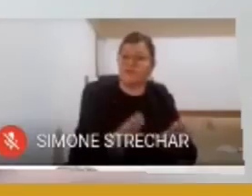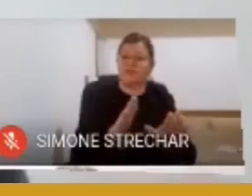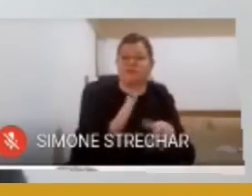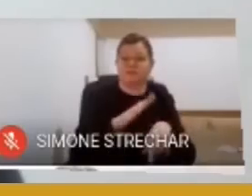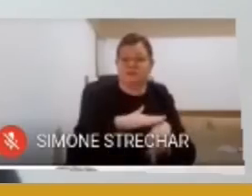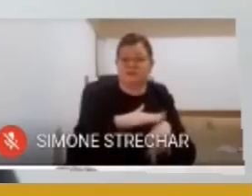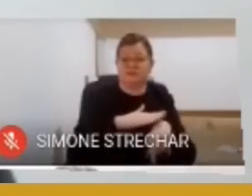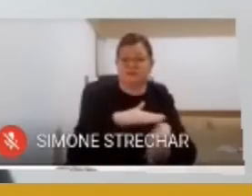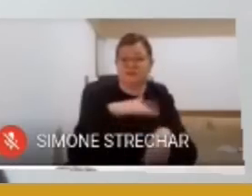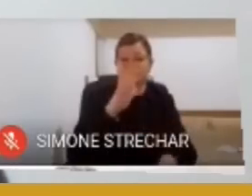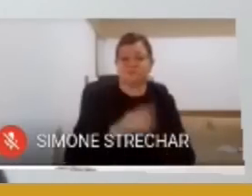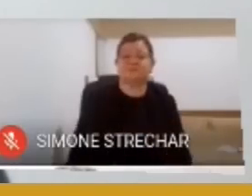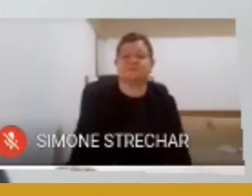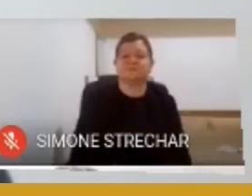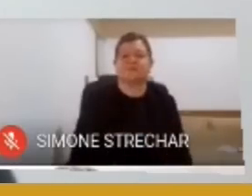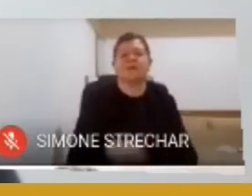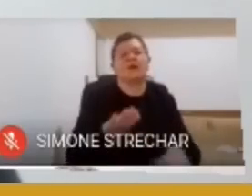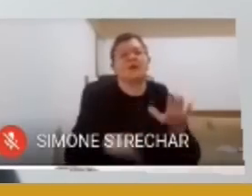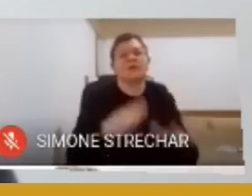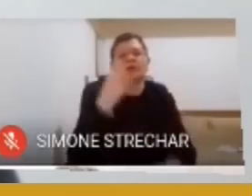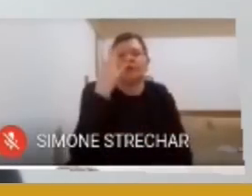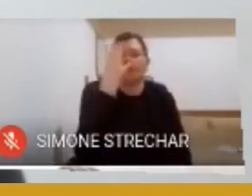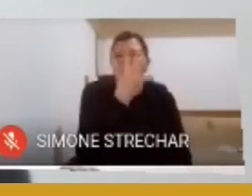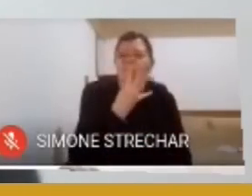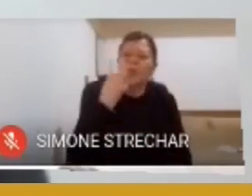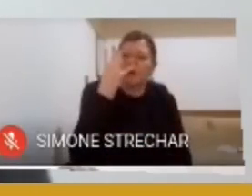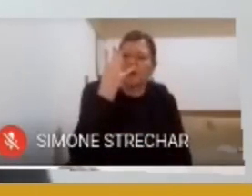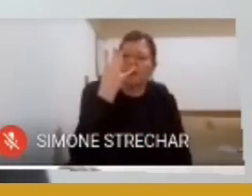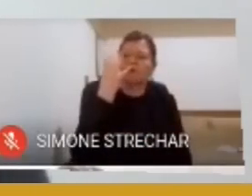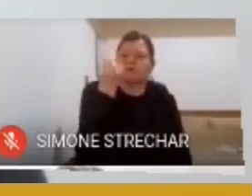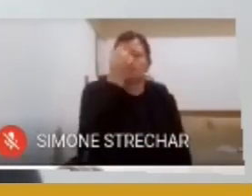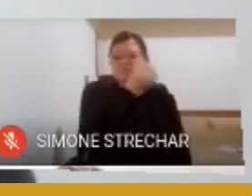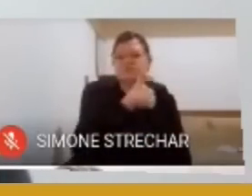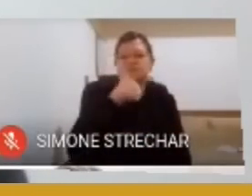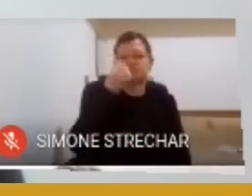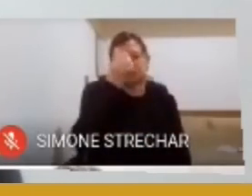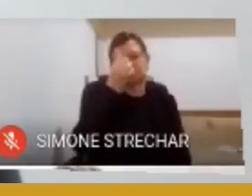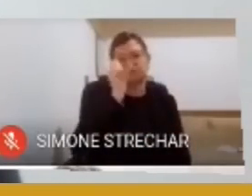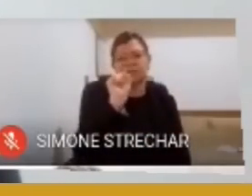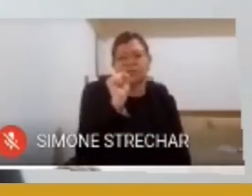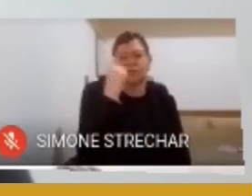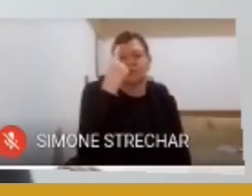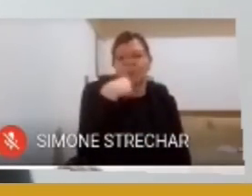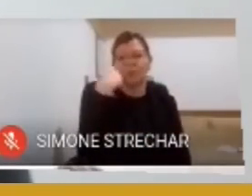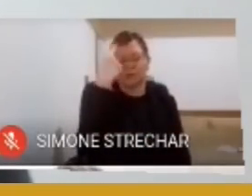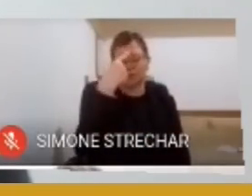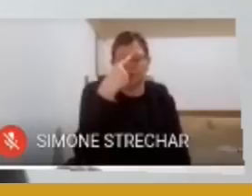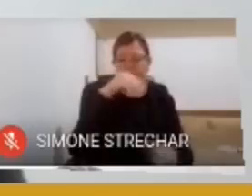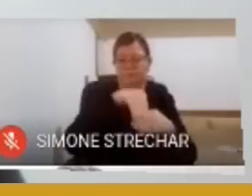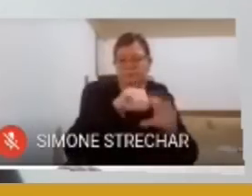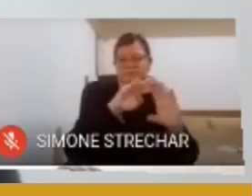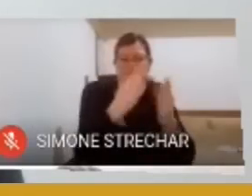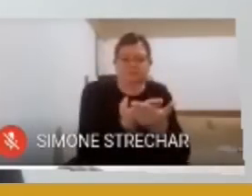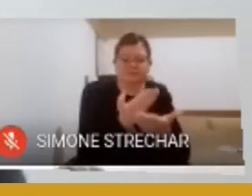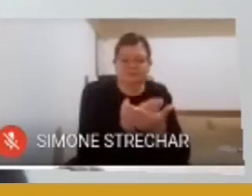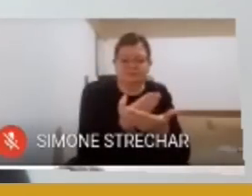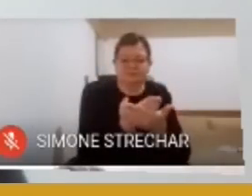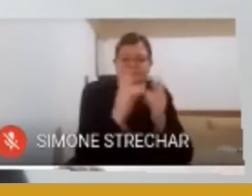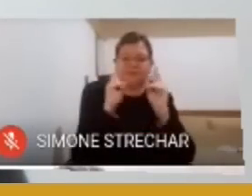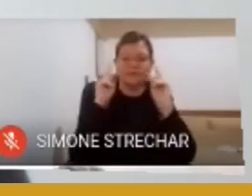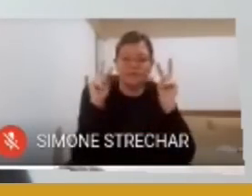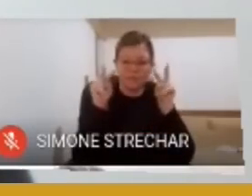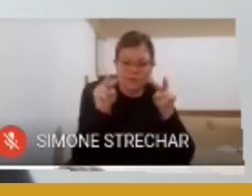8 horas dentro da escola. Então, o nosso olhar atento, sensível a esse quadro, a